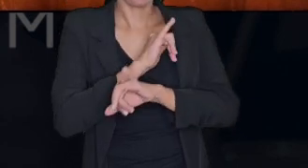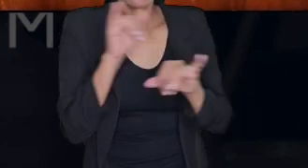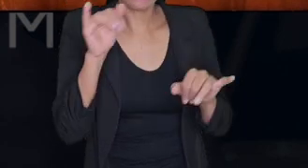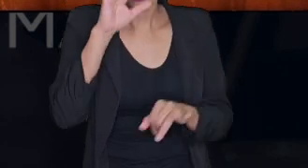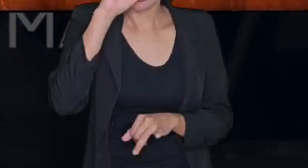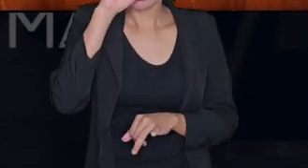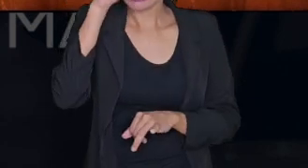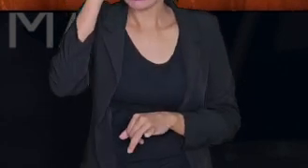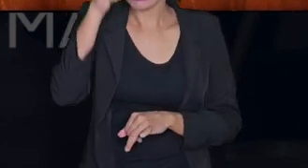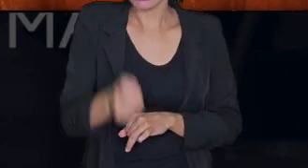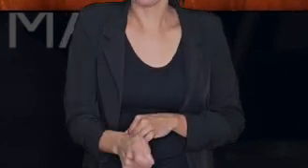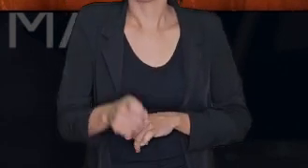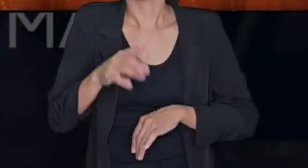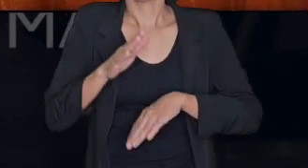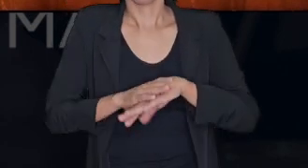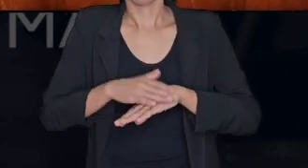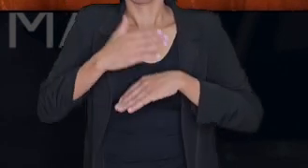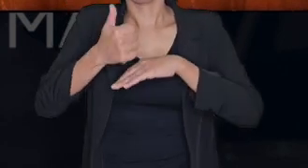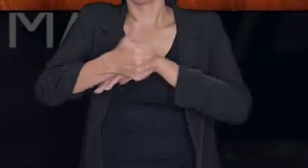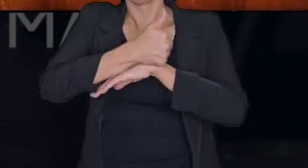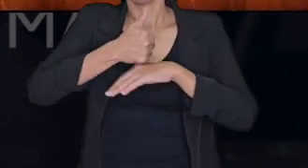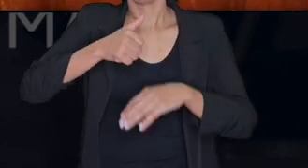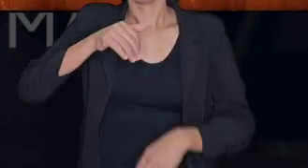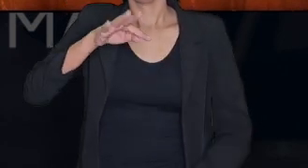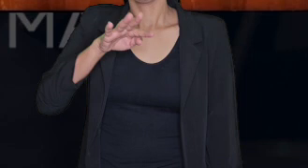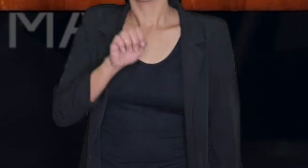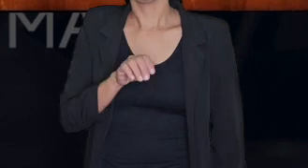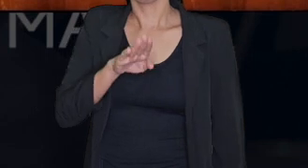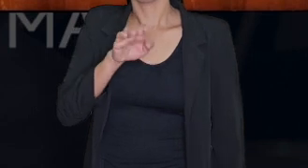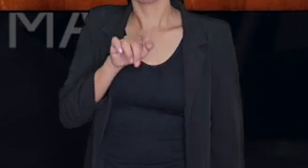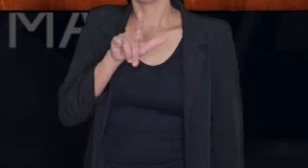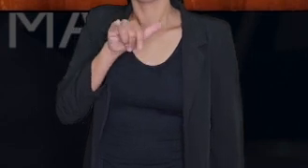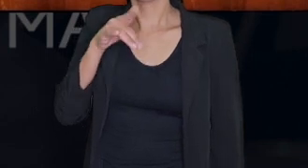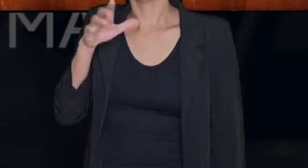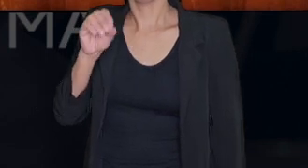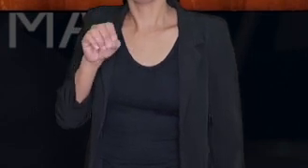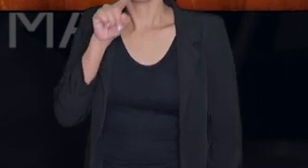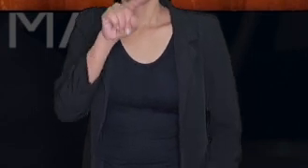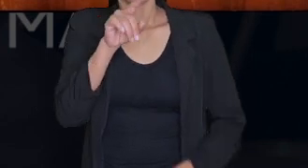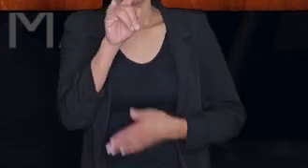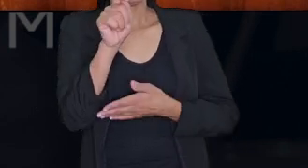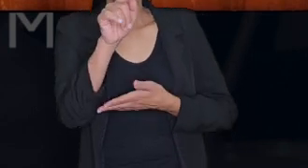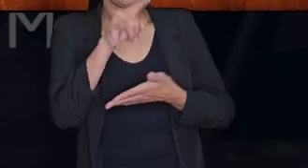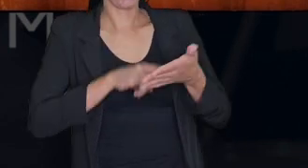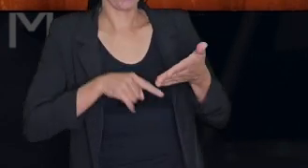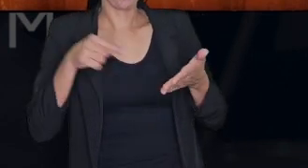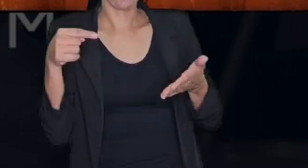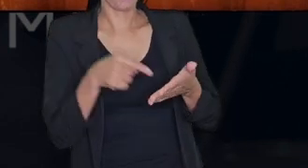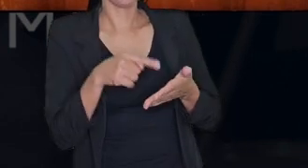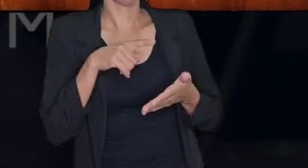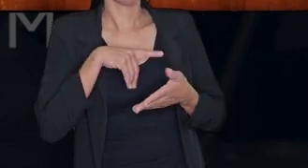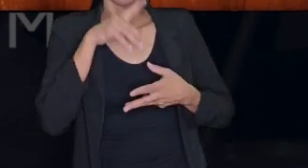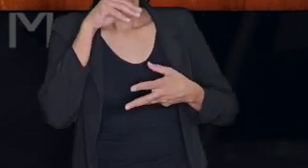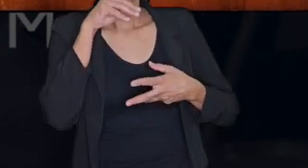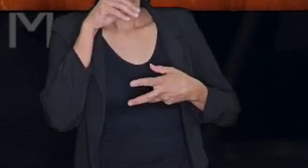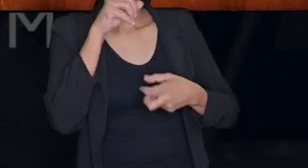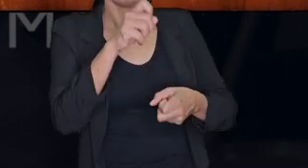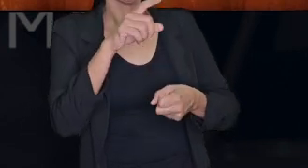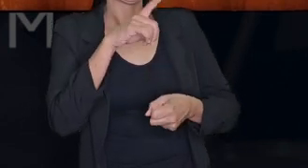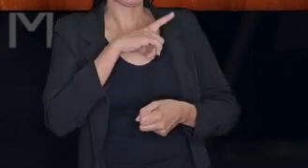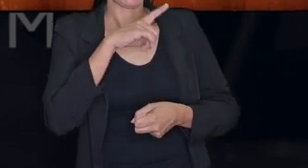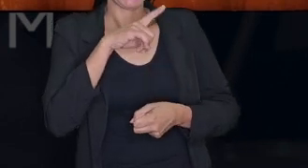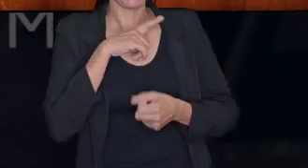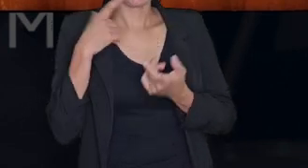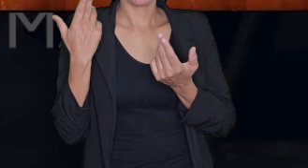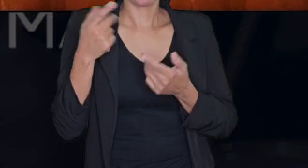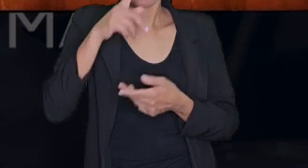extrajudicial, quem prolata a decisão é o tabelião. E essa decisão do tabelião, essa escritura pública, ela meio